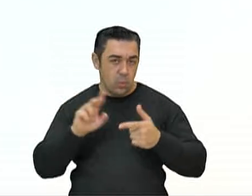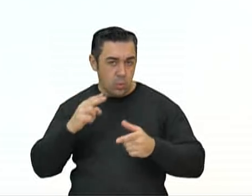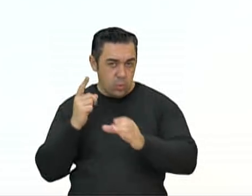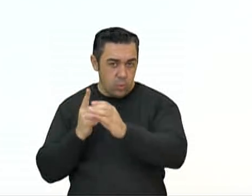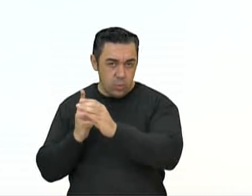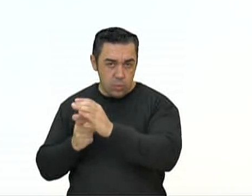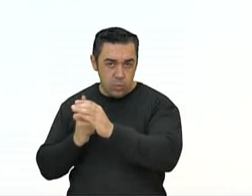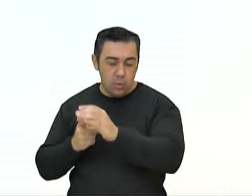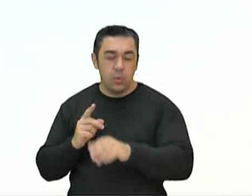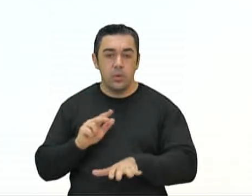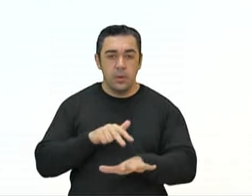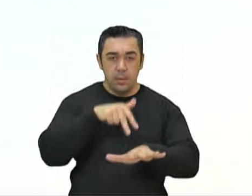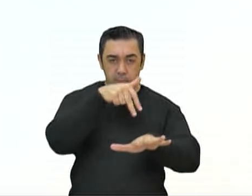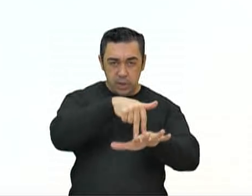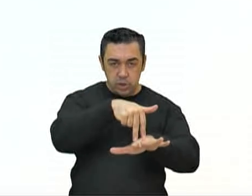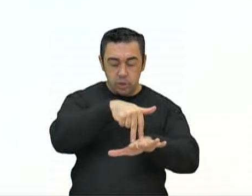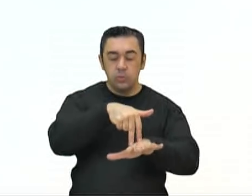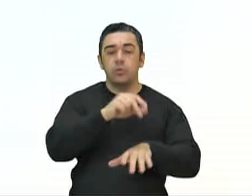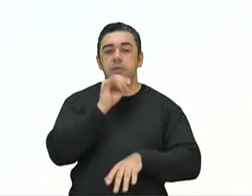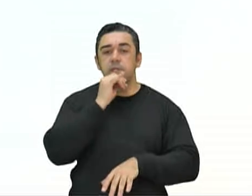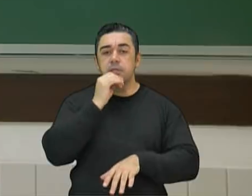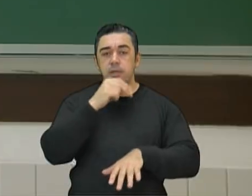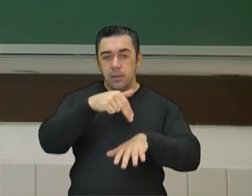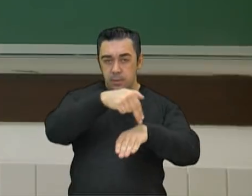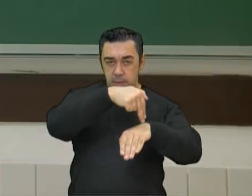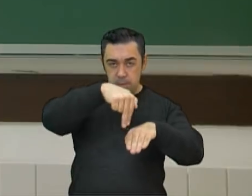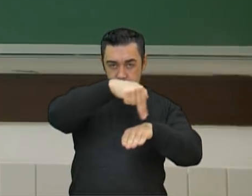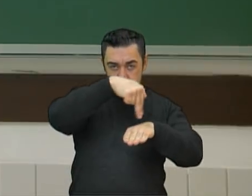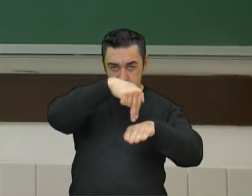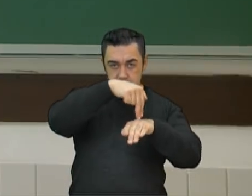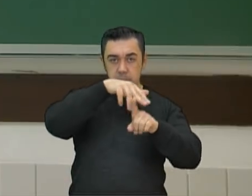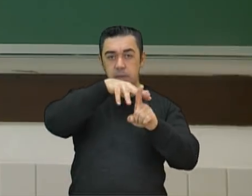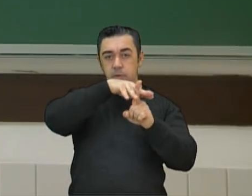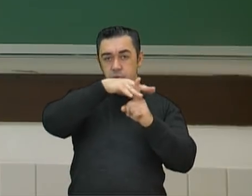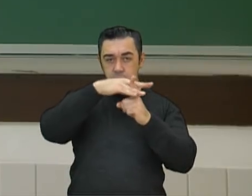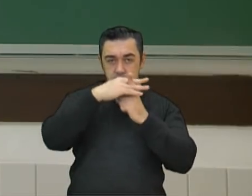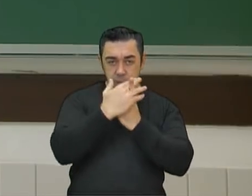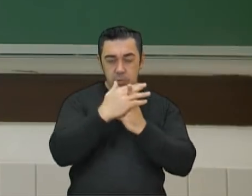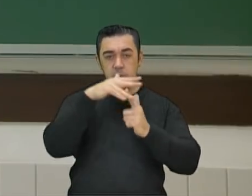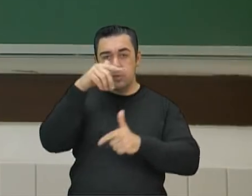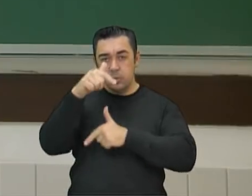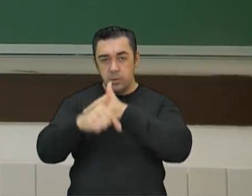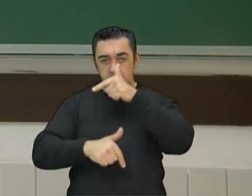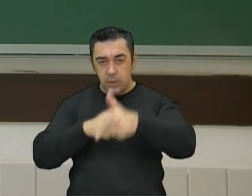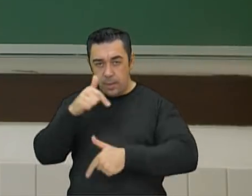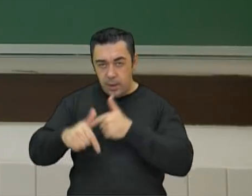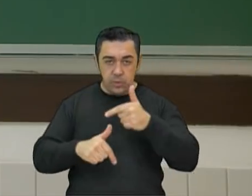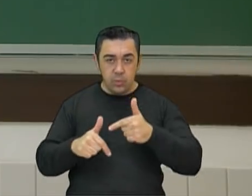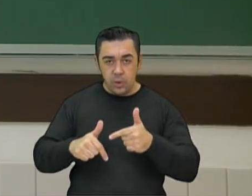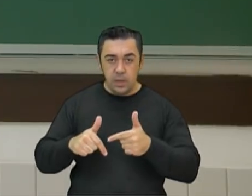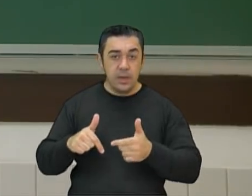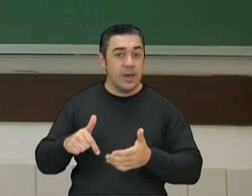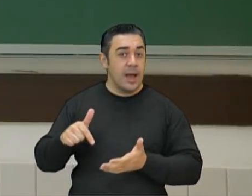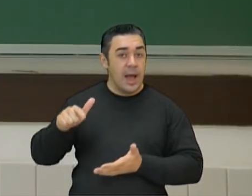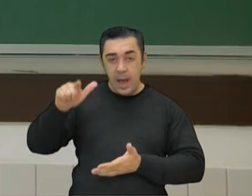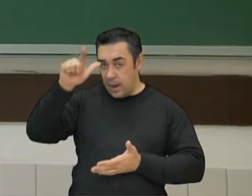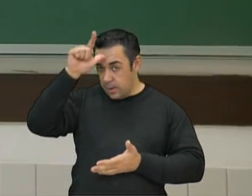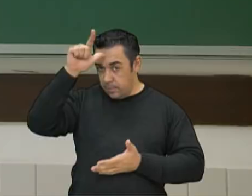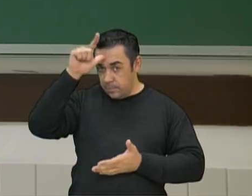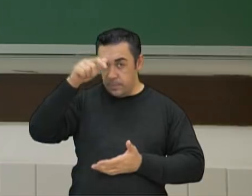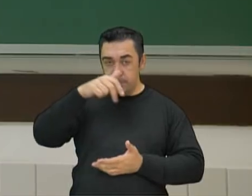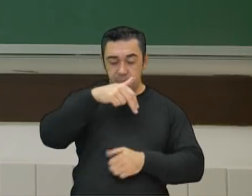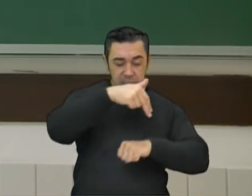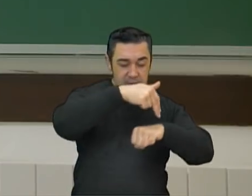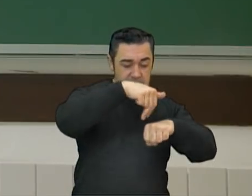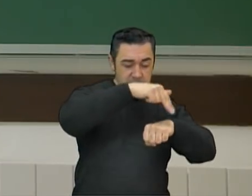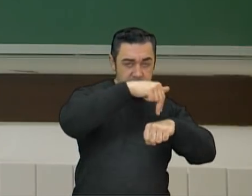é Partido Nacional Socialista dos Trabalhadores Alemães, esse